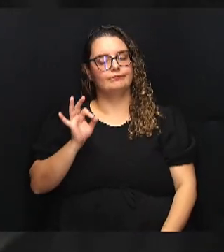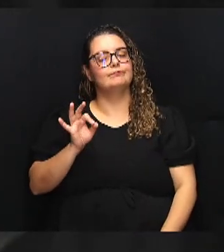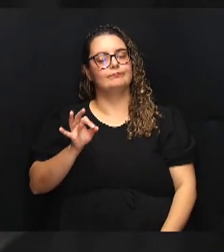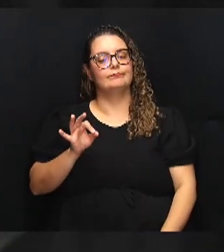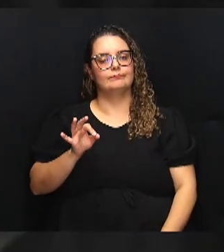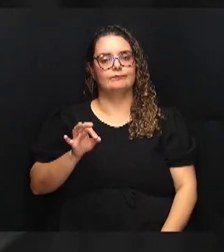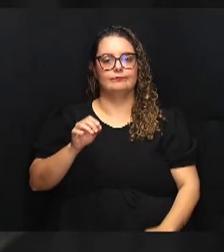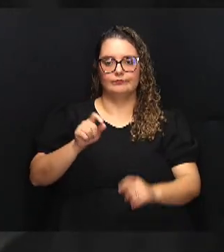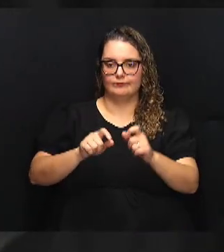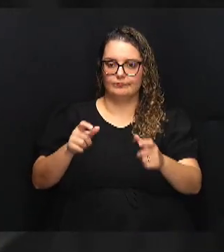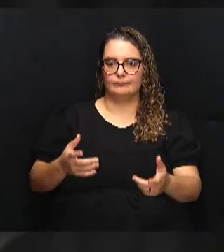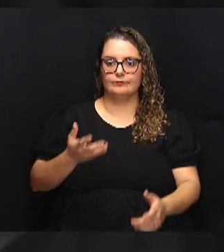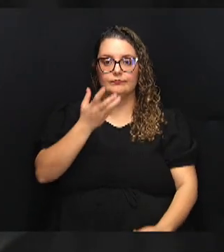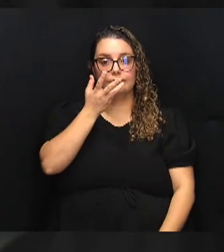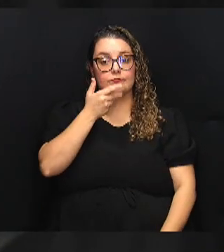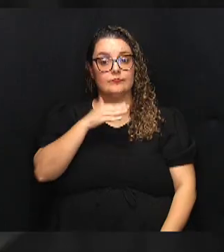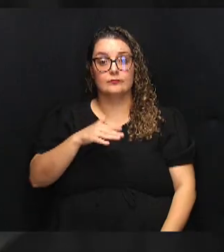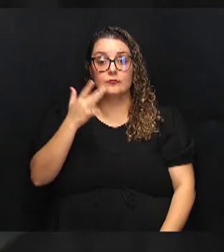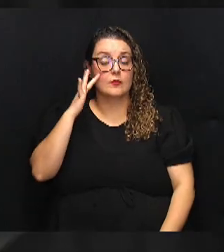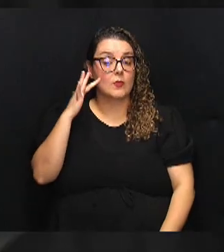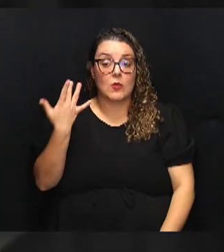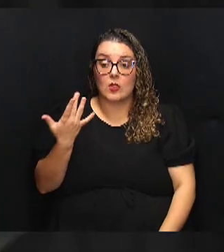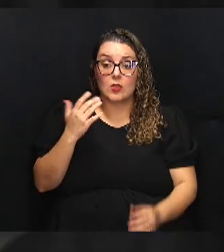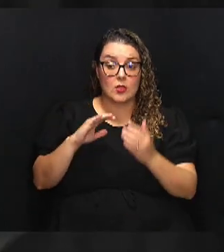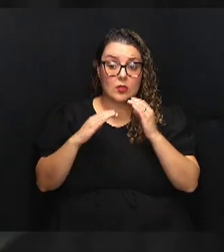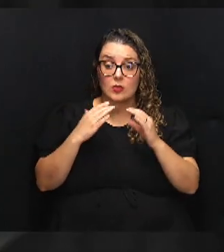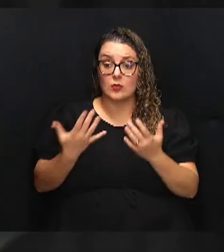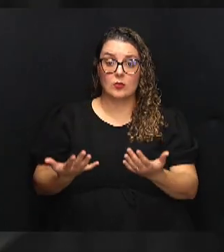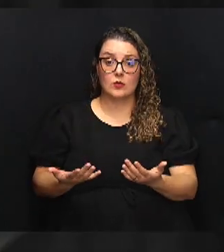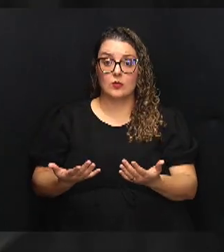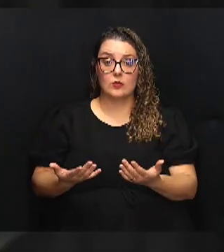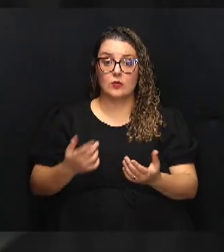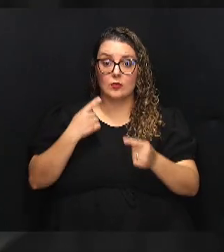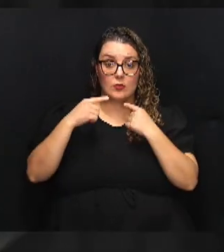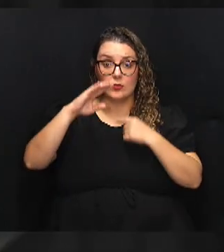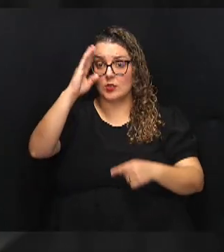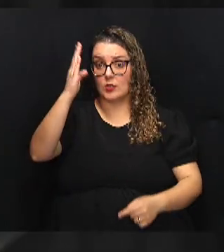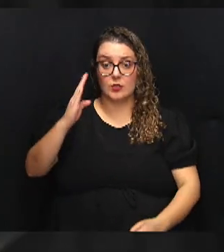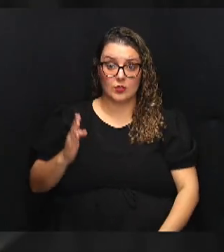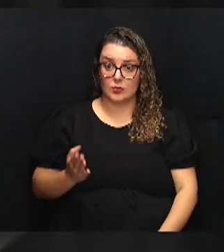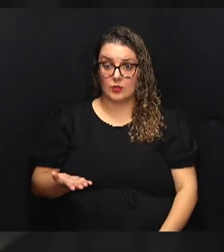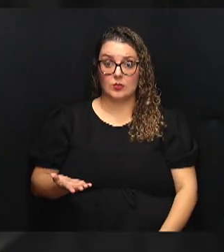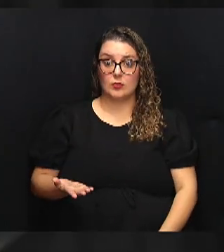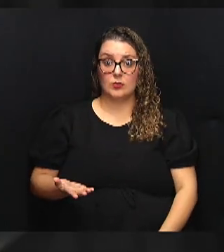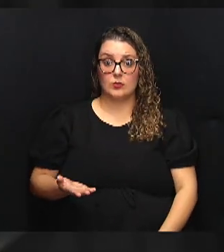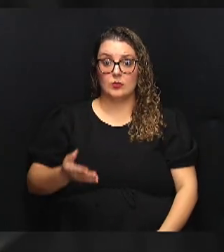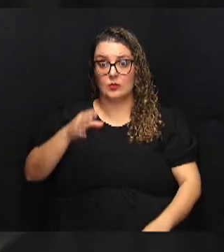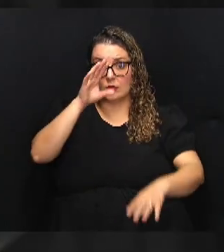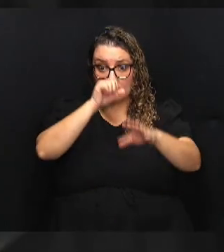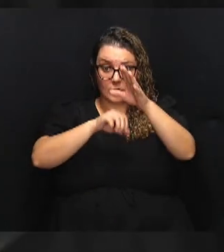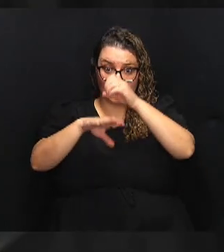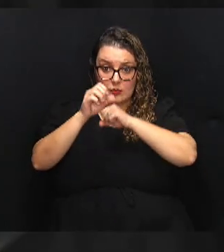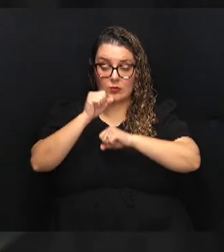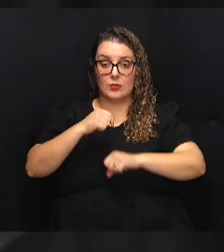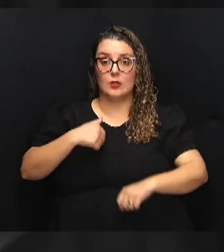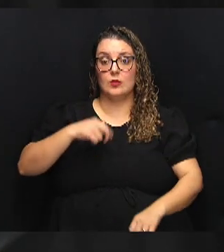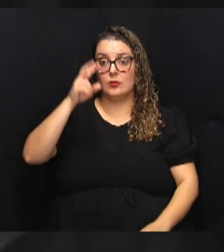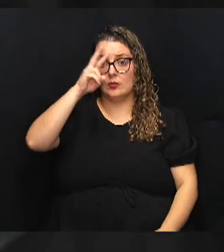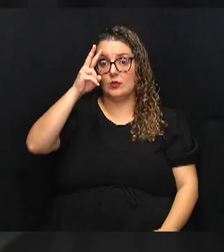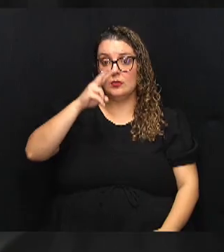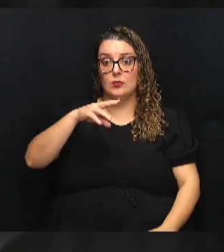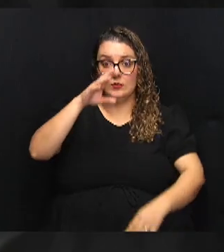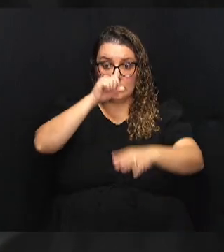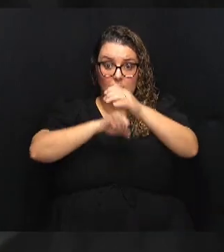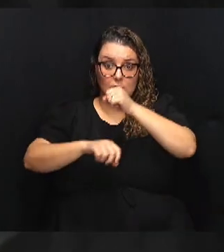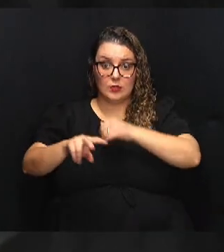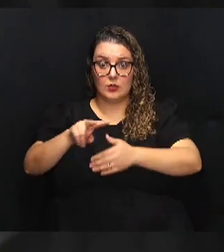que as crianças hoje não sabem cantar o hino do Brasil, né? Eu lembro que eu aprendia a letra